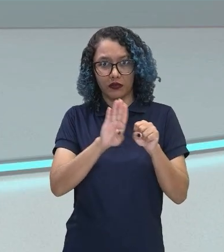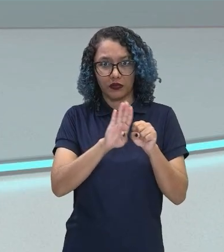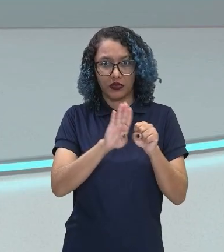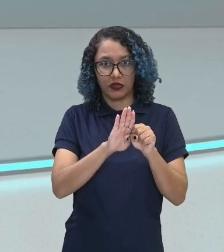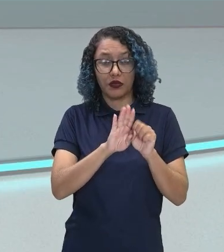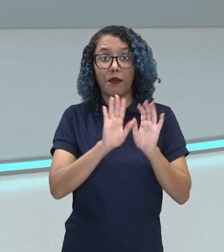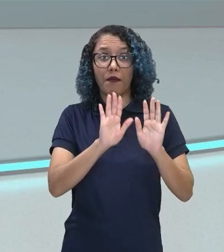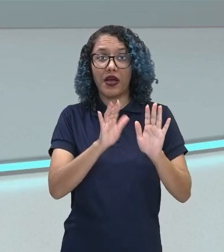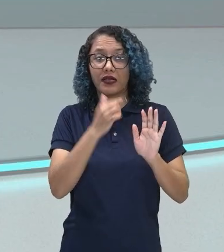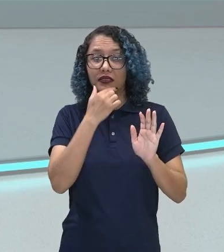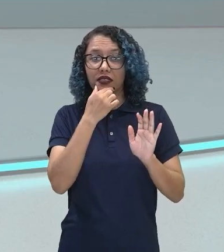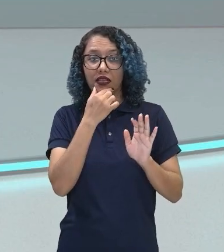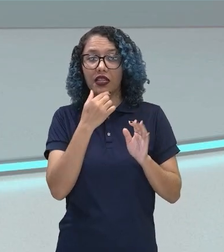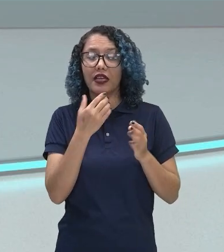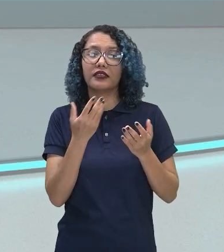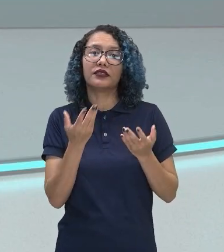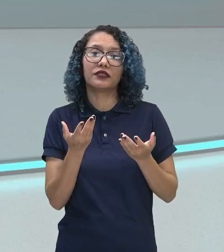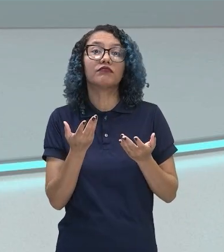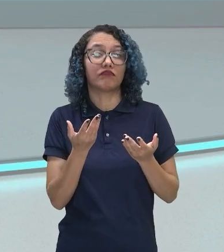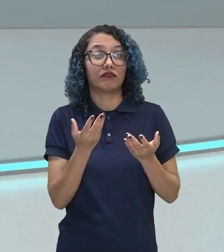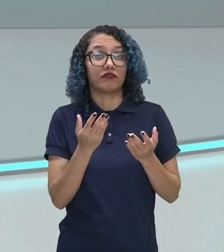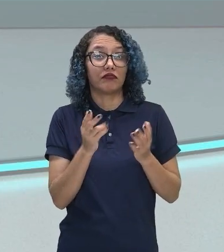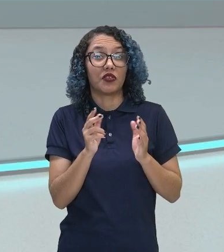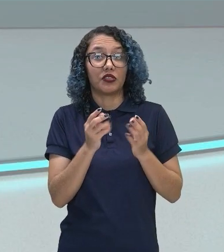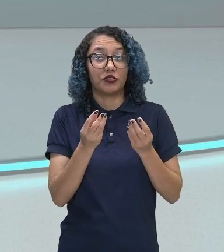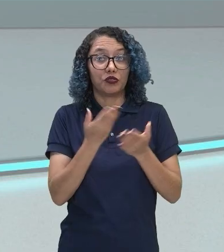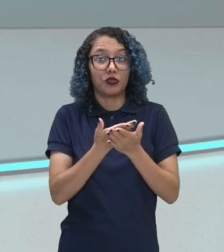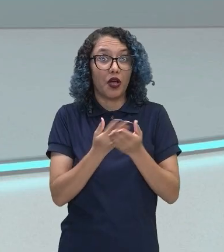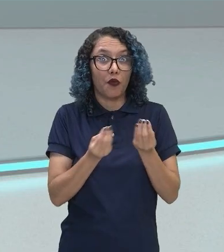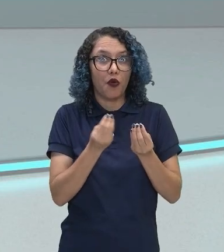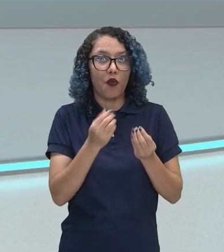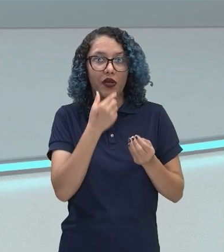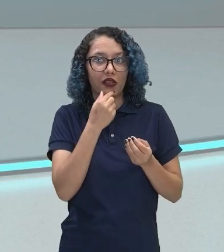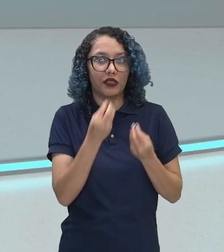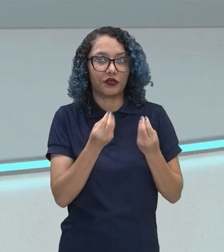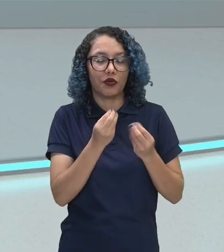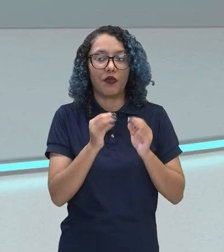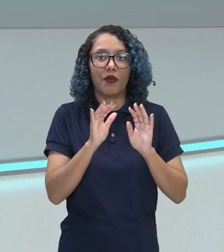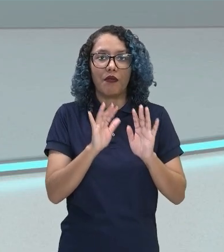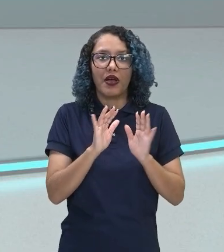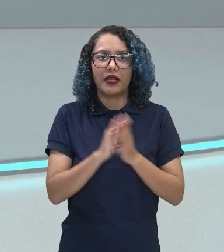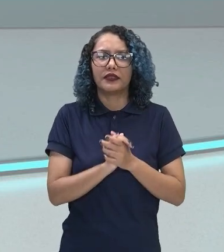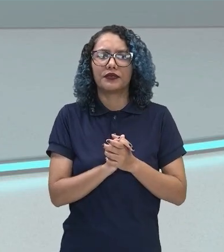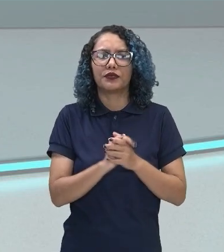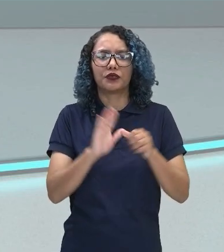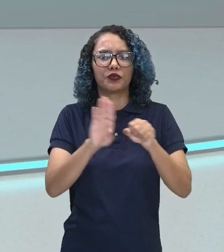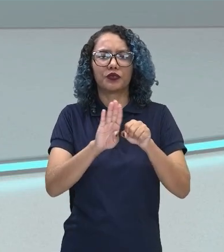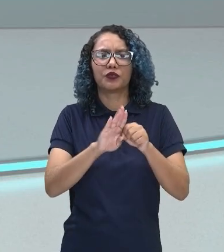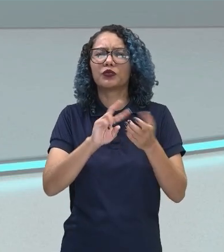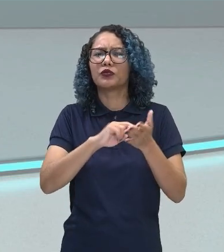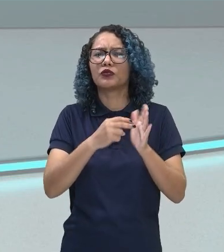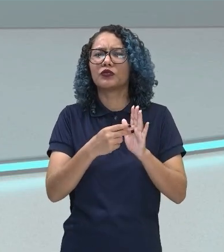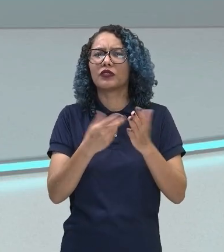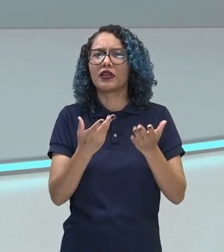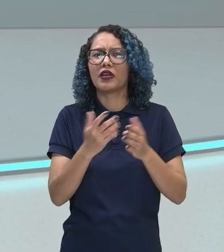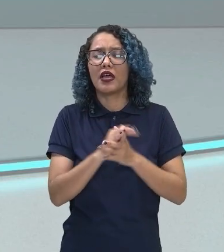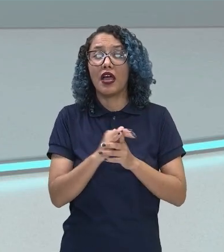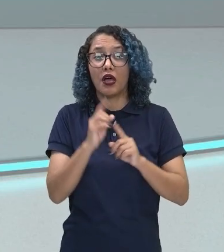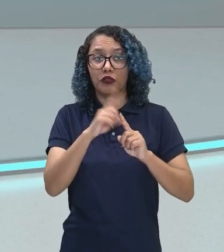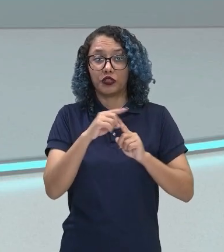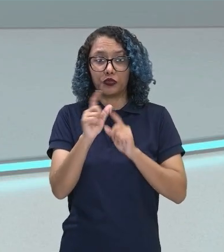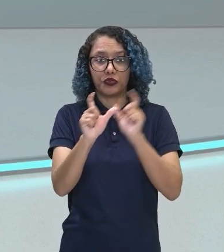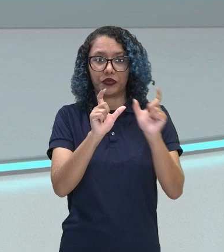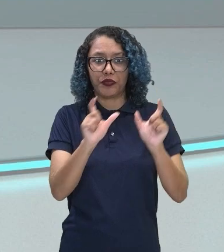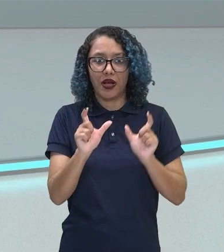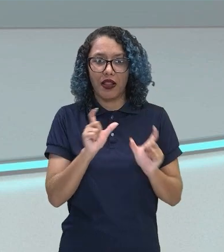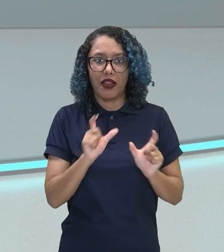inglesa. Primeiramente, o que é um substantivo? Substantivo, então, é aquela classe gramatical que dá nome a todos os seres, a tudo que existe.